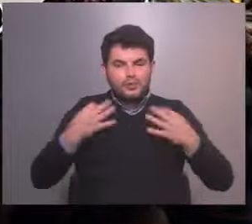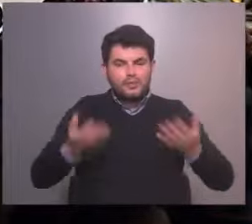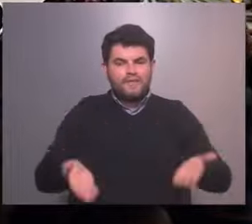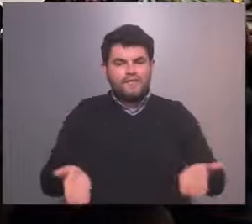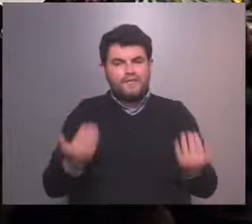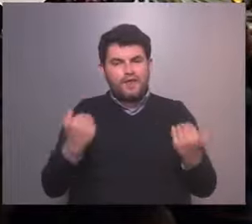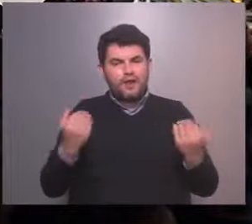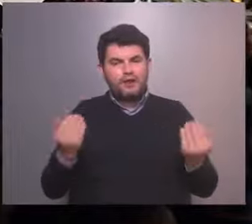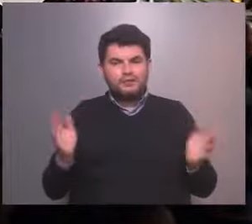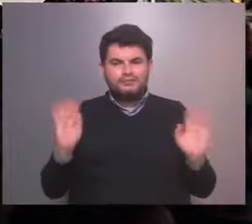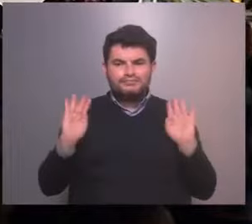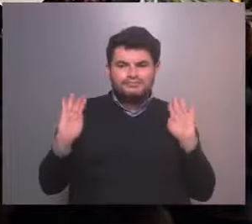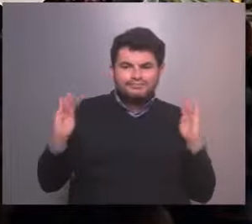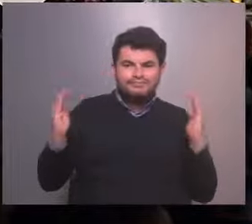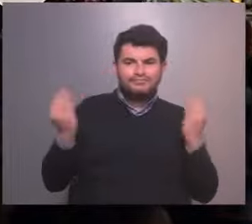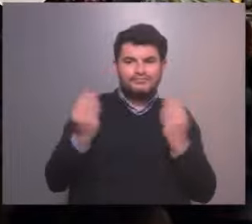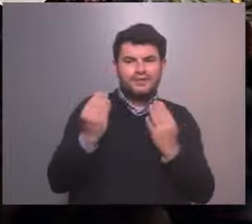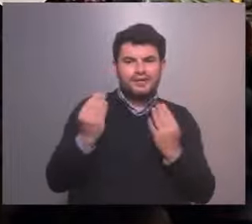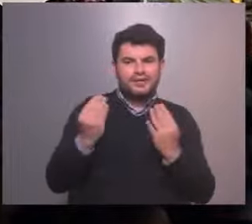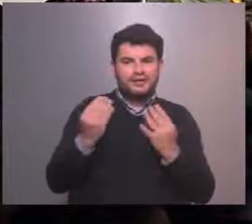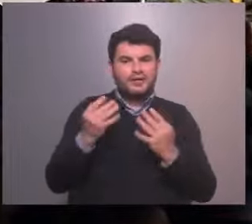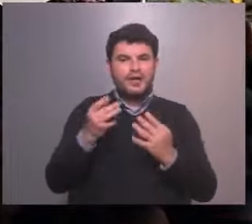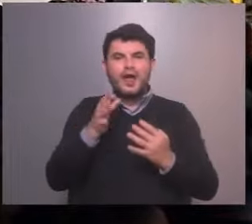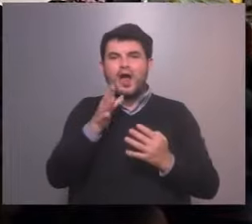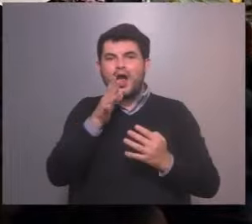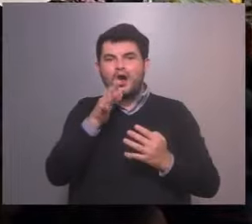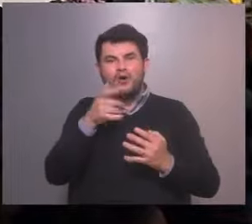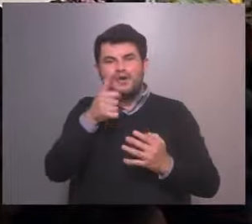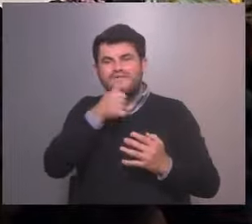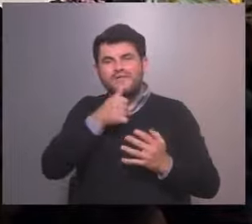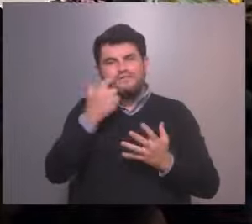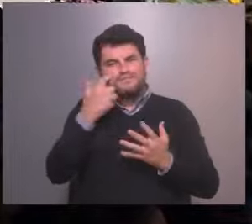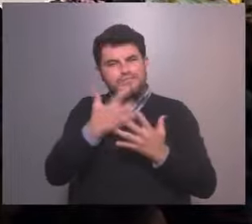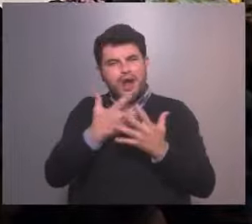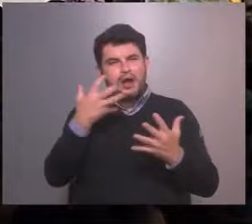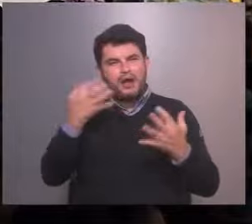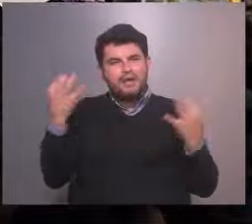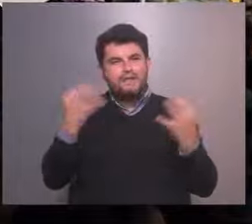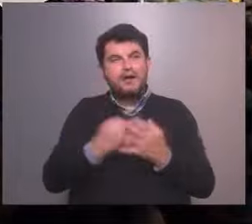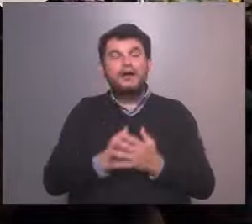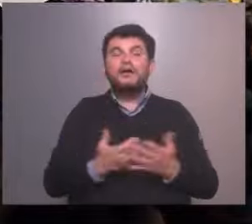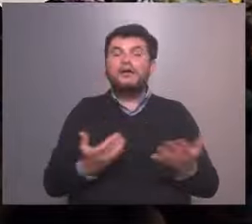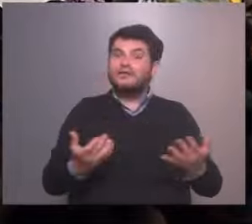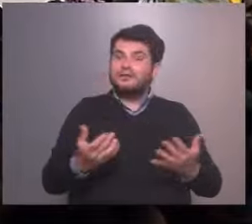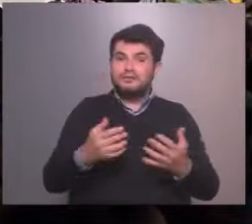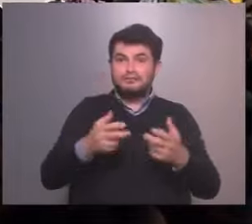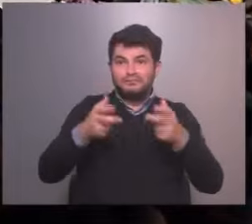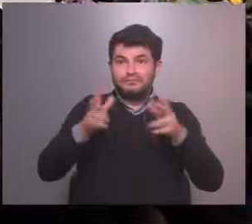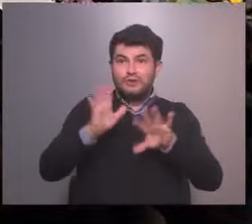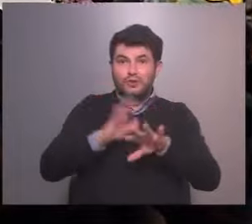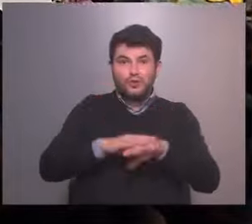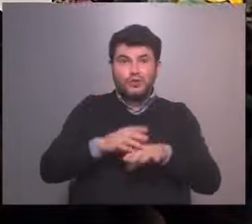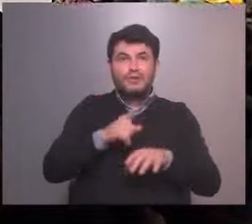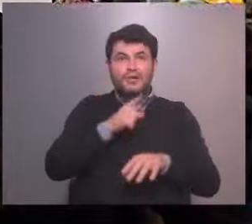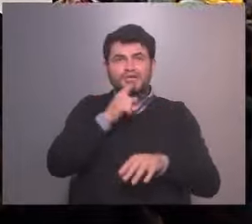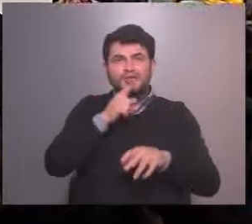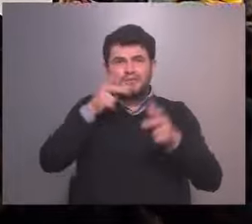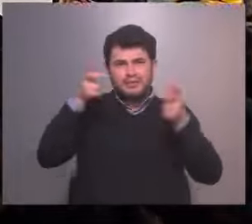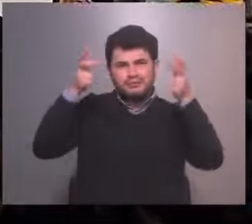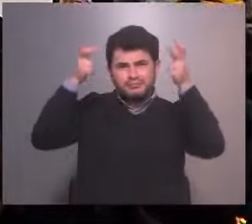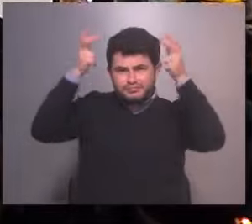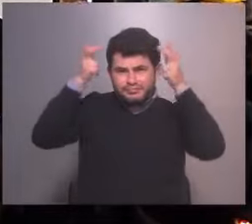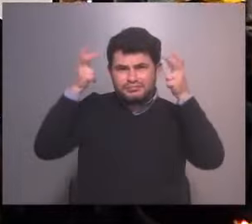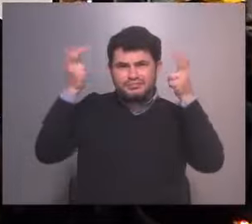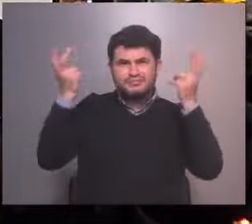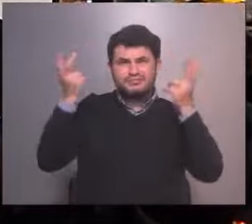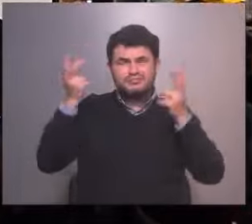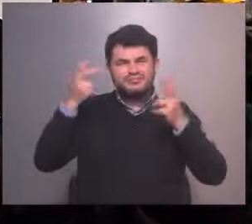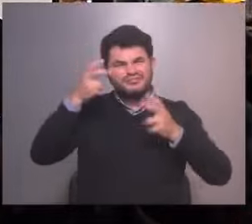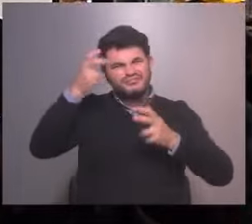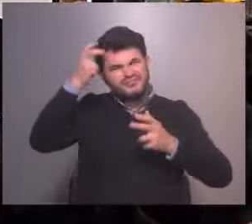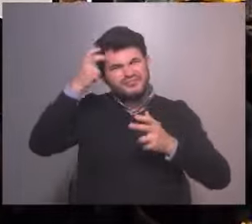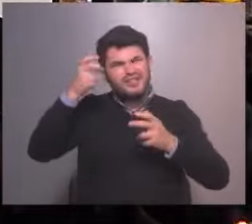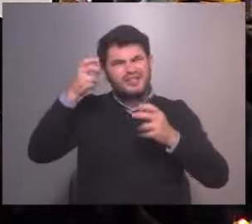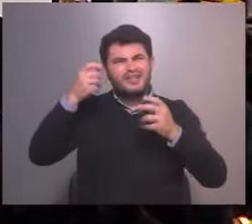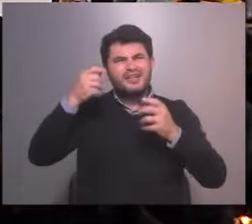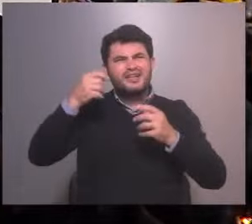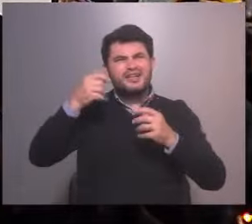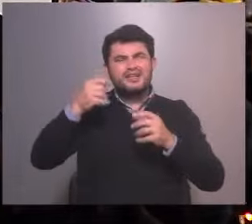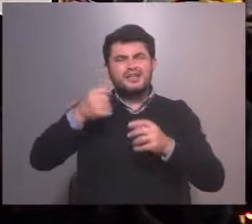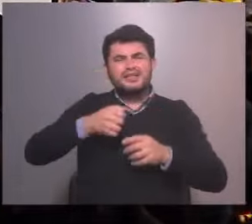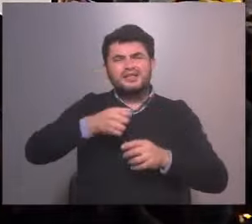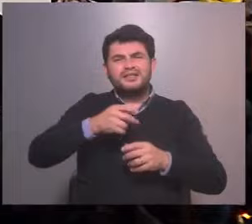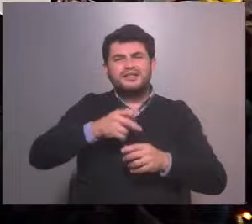Do Evangelho segundo São Mateus. Os soldados do governador conduziram Jesus para o